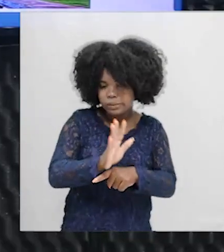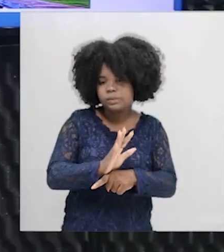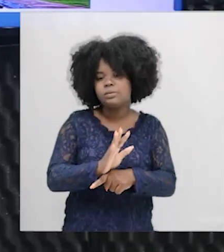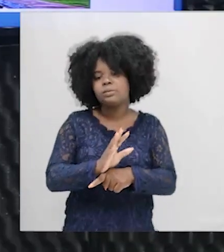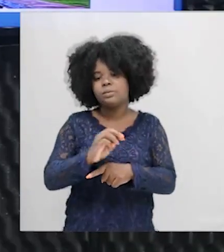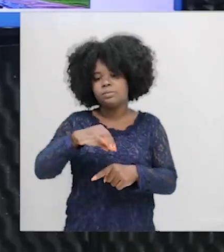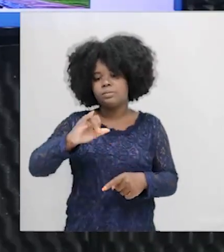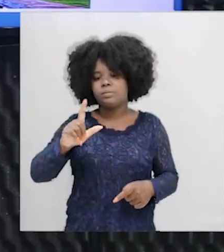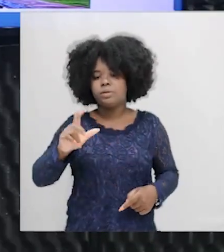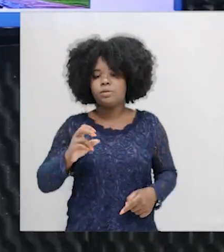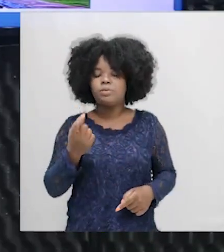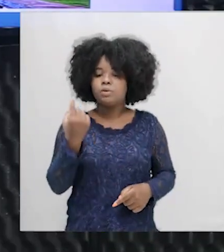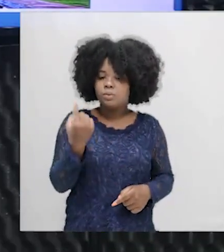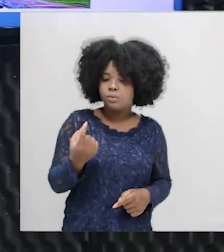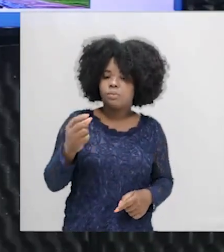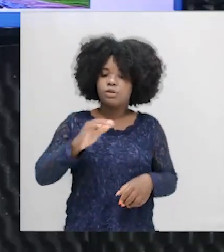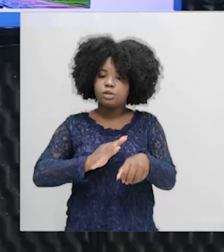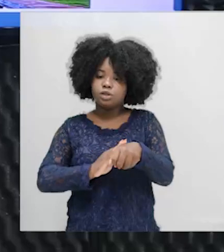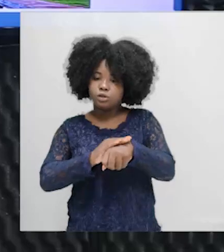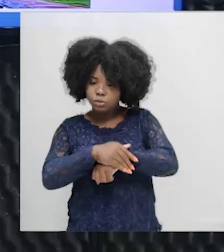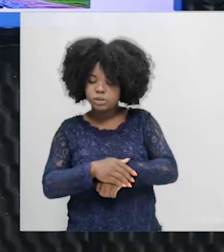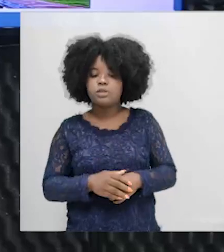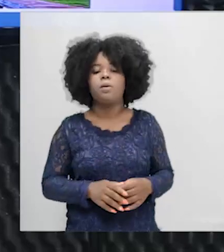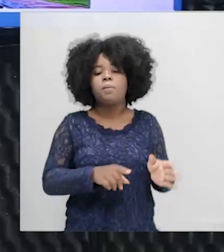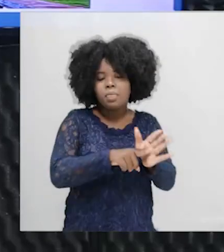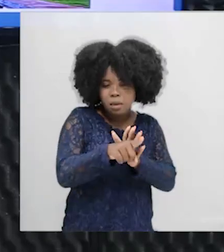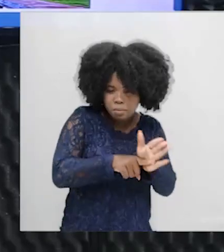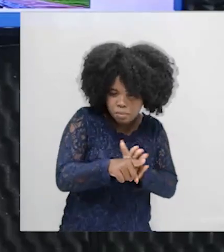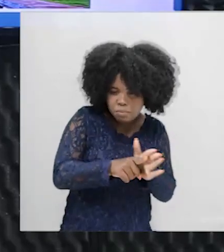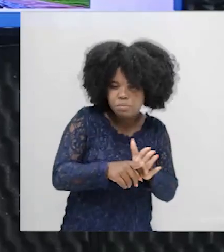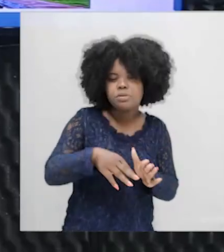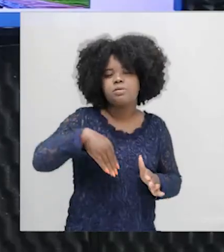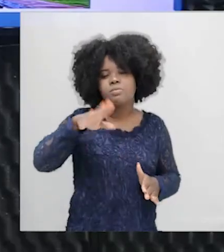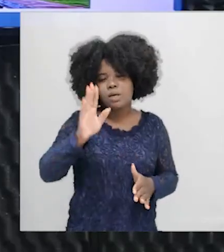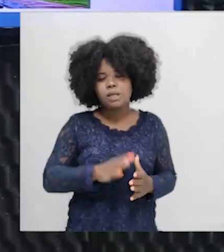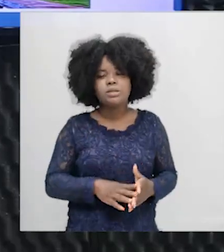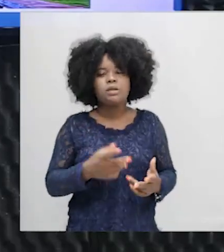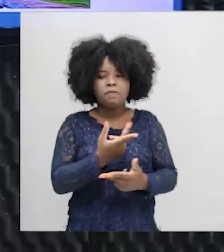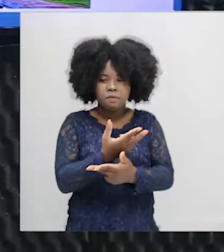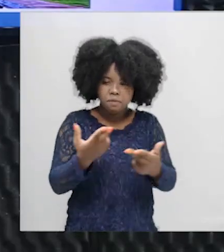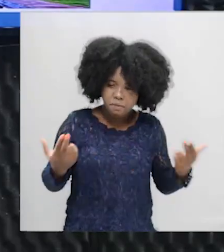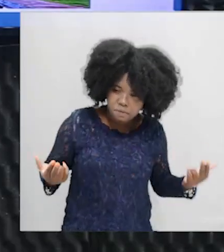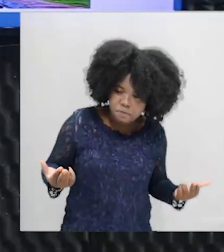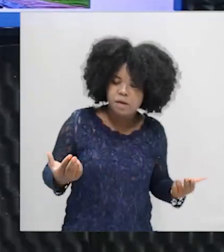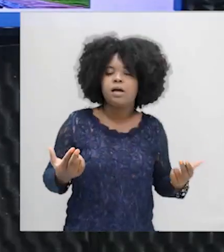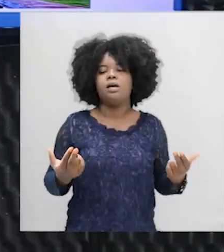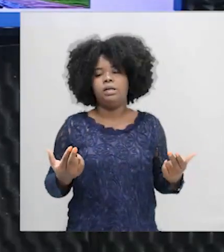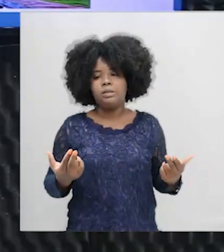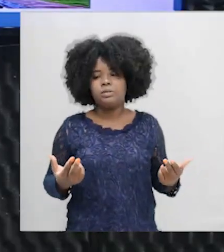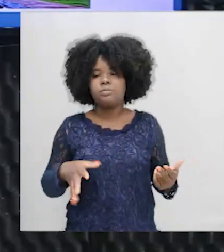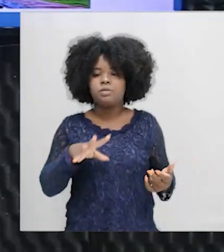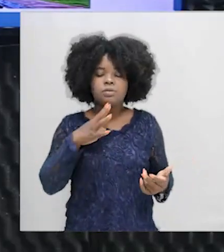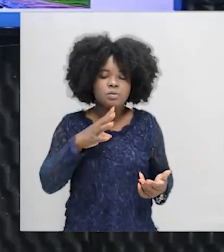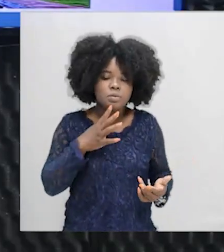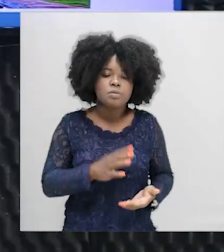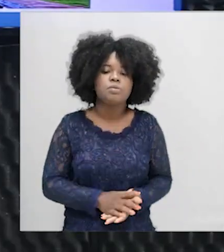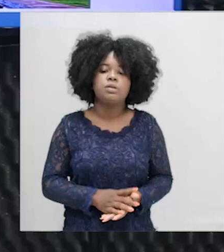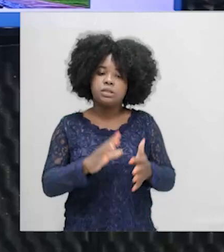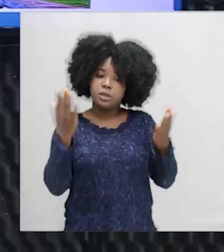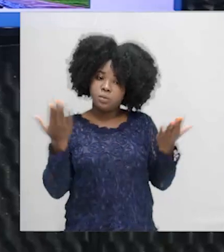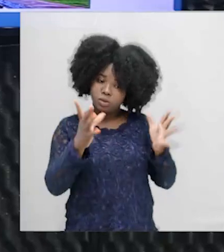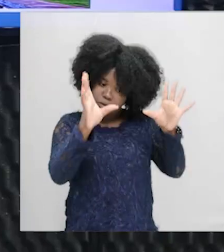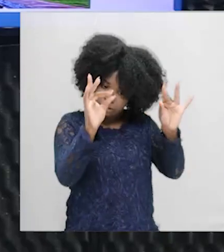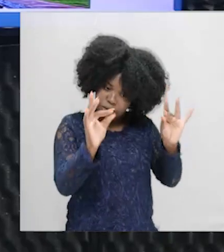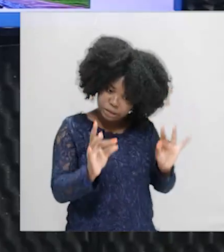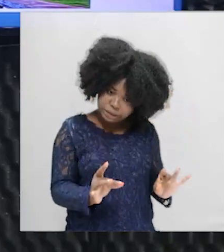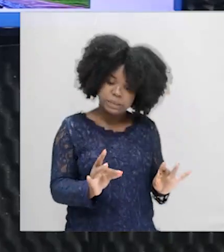As Mil e Uma Noites. Então, a minha sugestão é pesquisem mais, porque tem muito assunto. Eu fiz um compilado, eu espremi o máximo possível para a gente ter